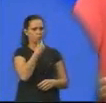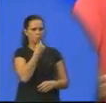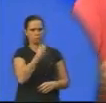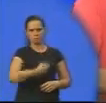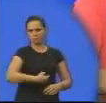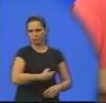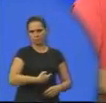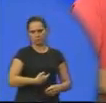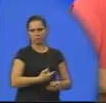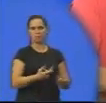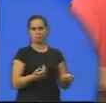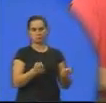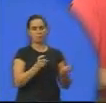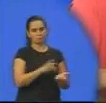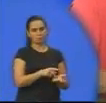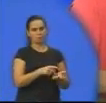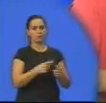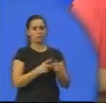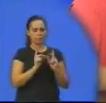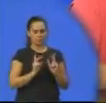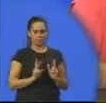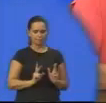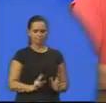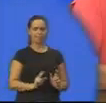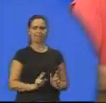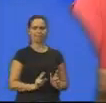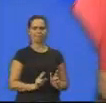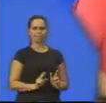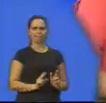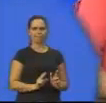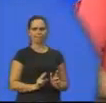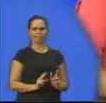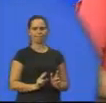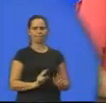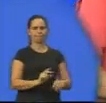meninos necessariamente, e são exatamente iguais.